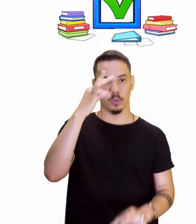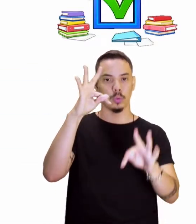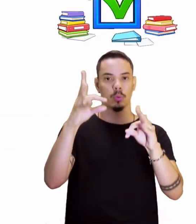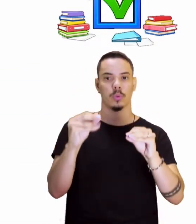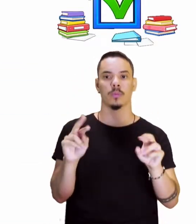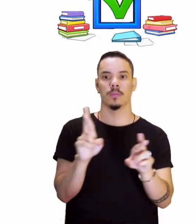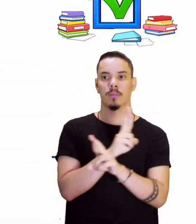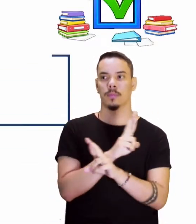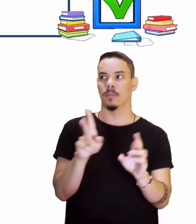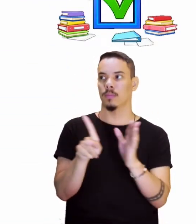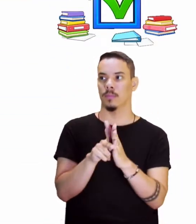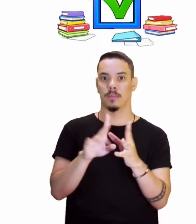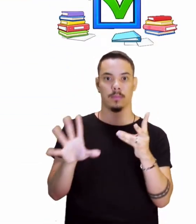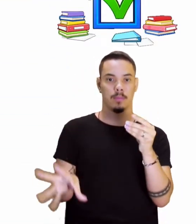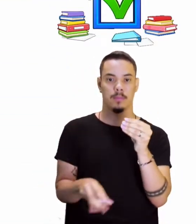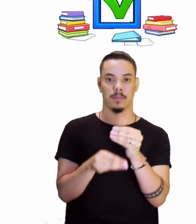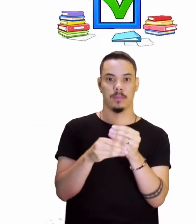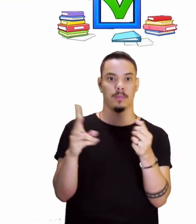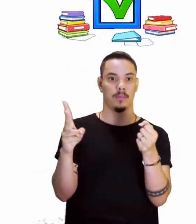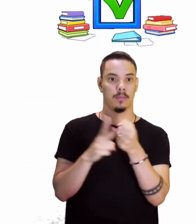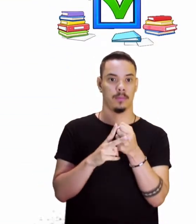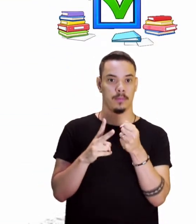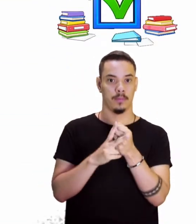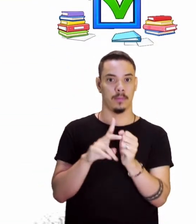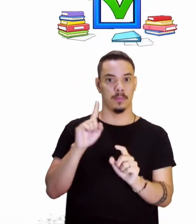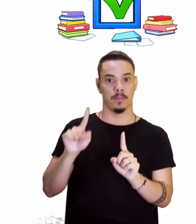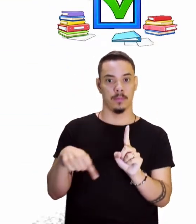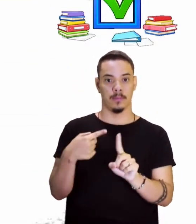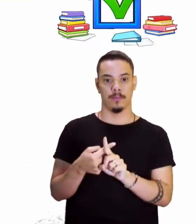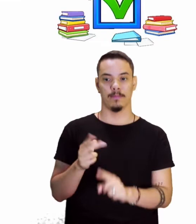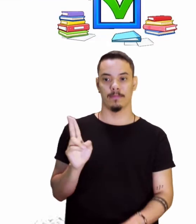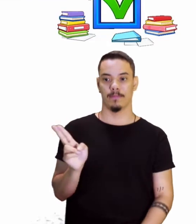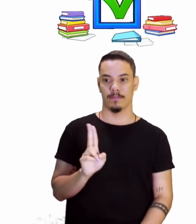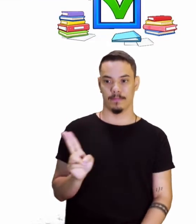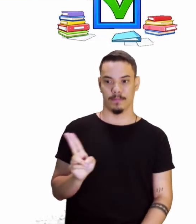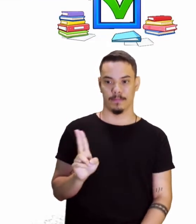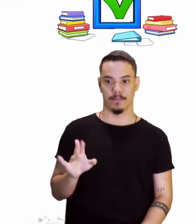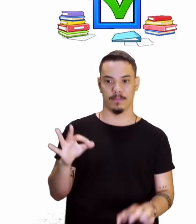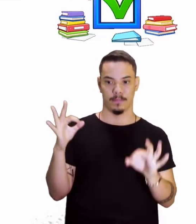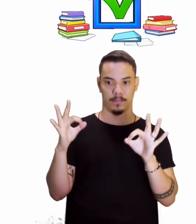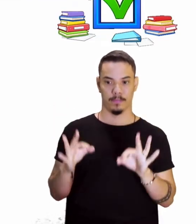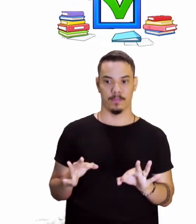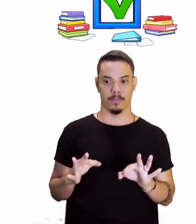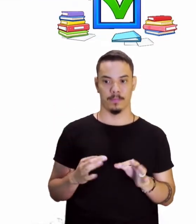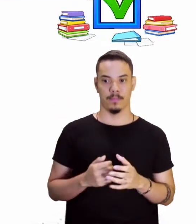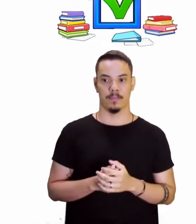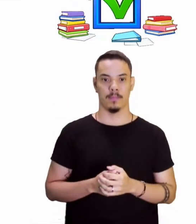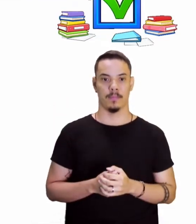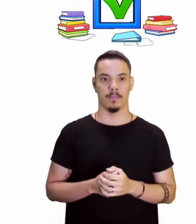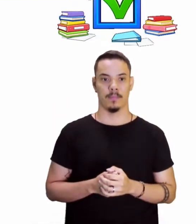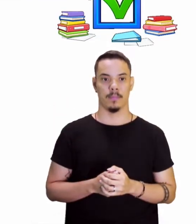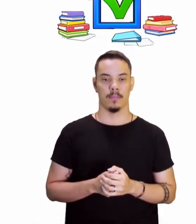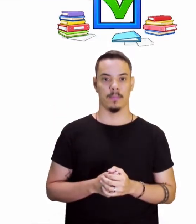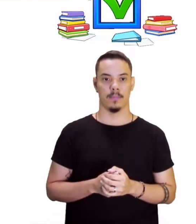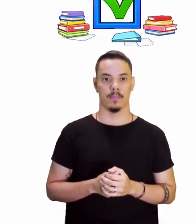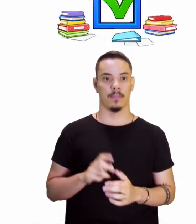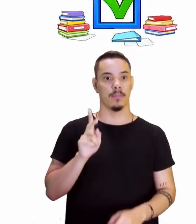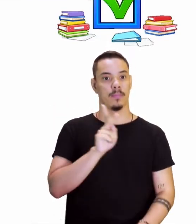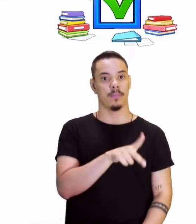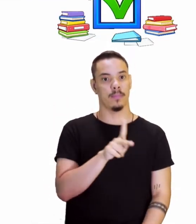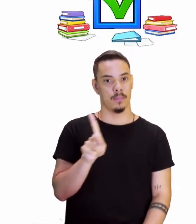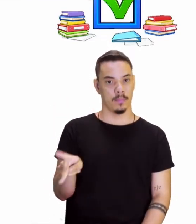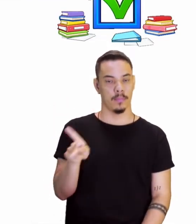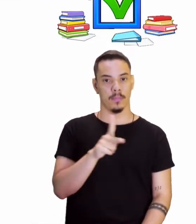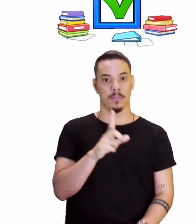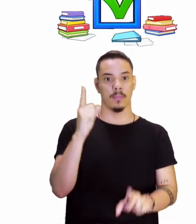relação de complemento verbal, complemento nominal, tá certo? Olha só. Os